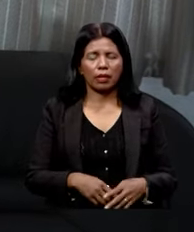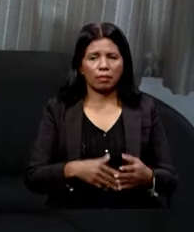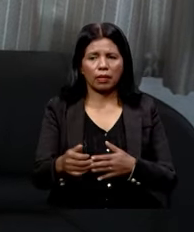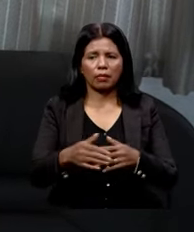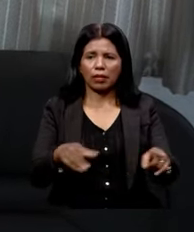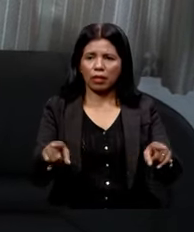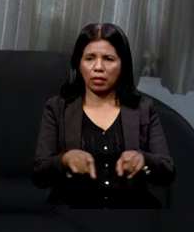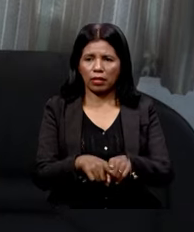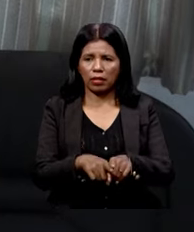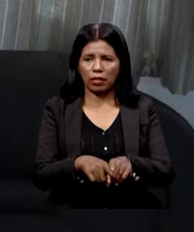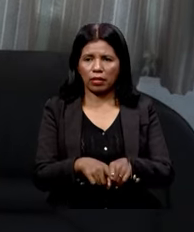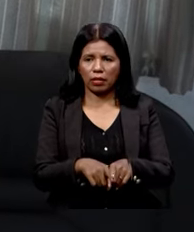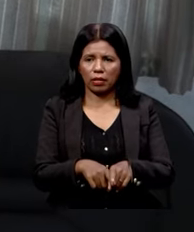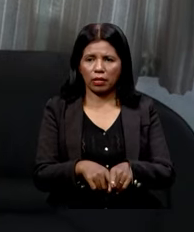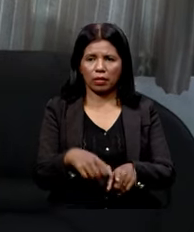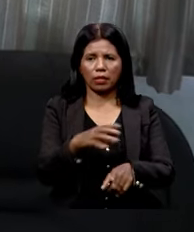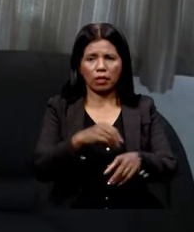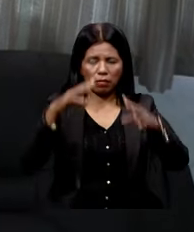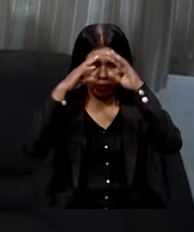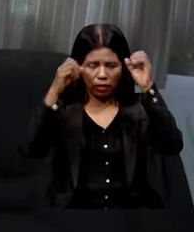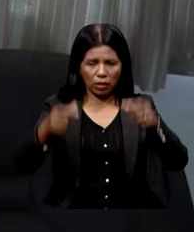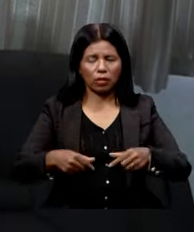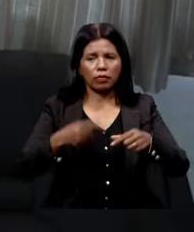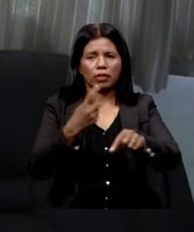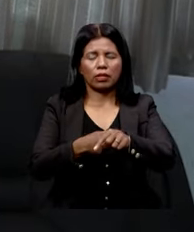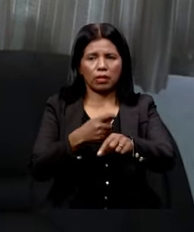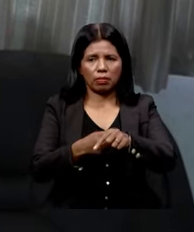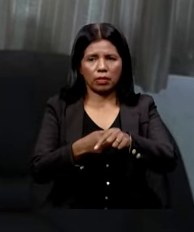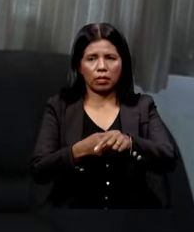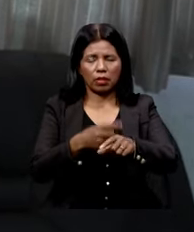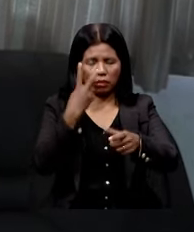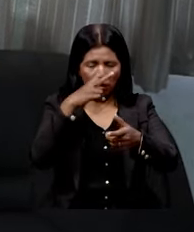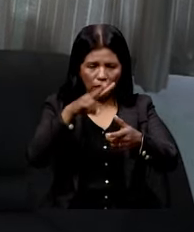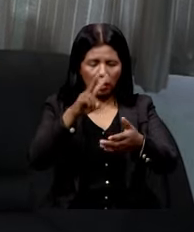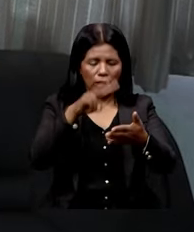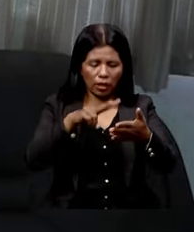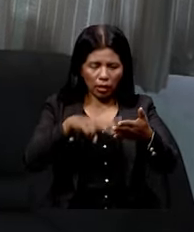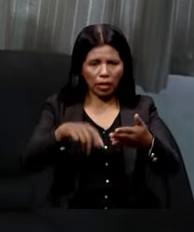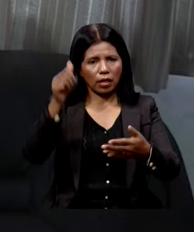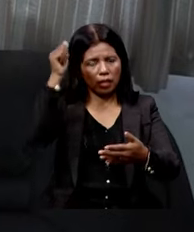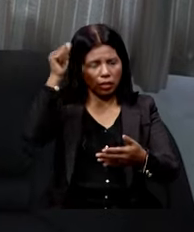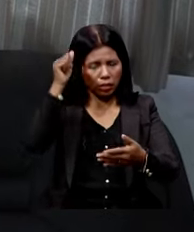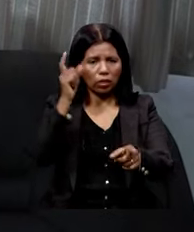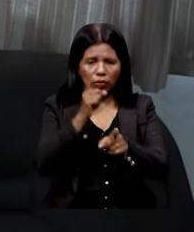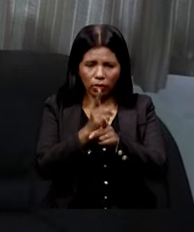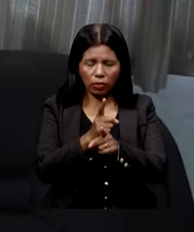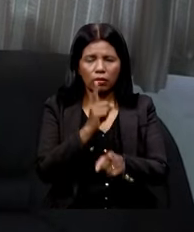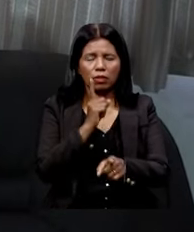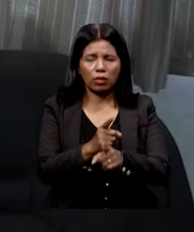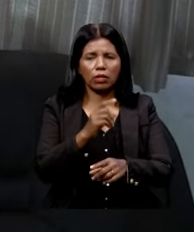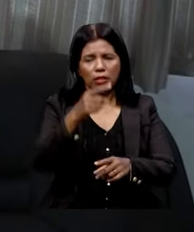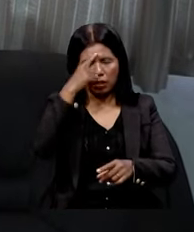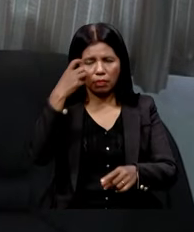né? Devia presidente for tempo e tuana, tu haré, no halo analisa de dia que vai dar netamba. E tá